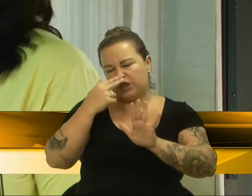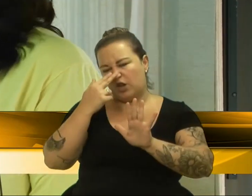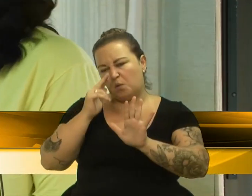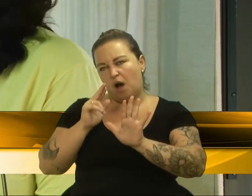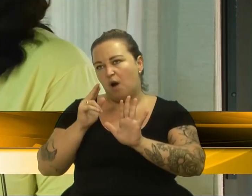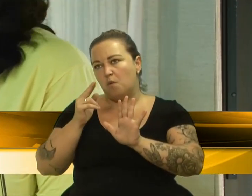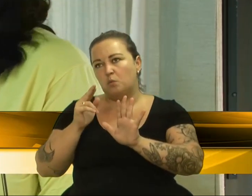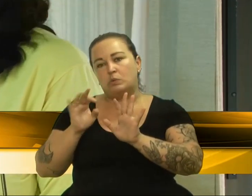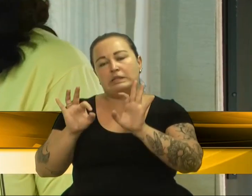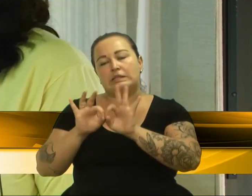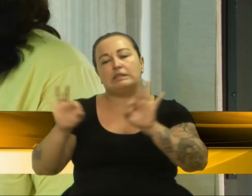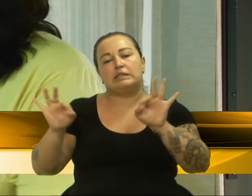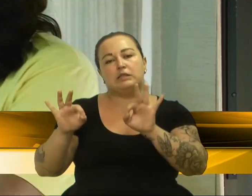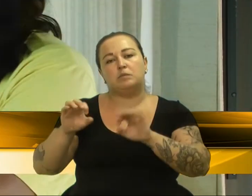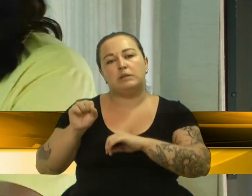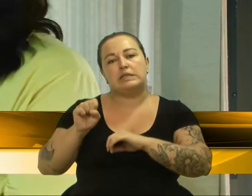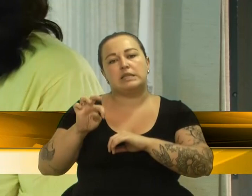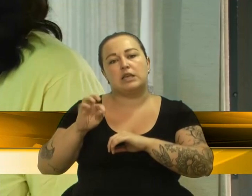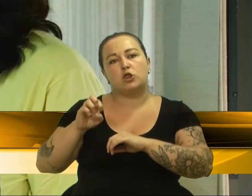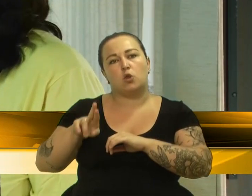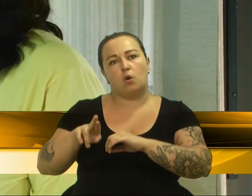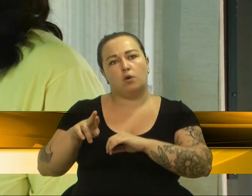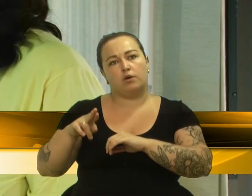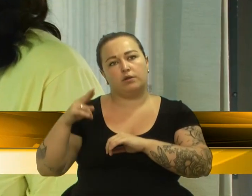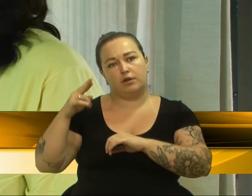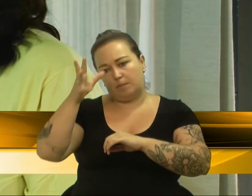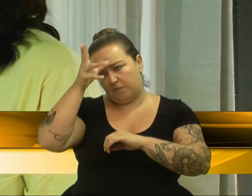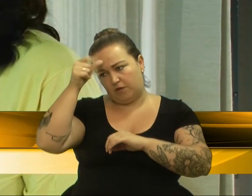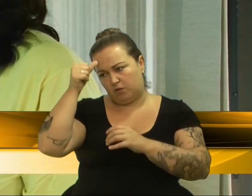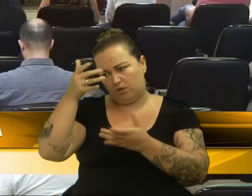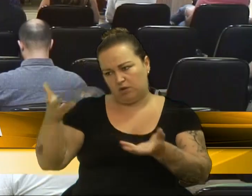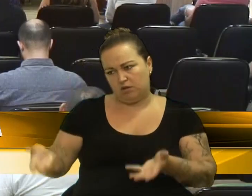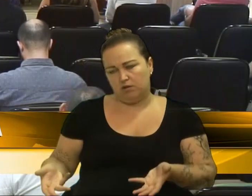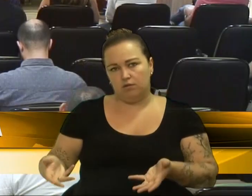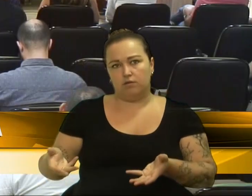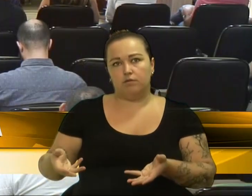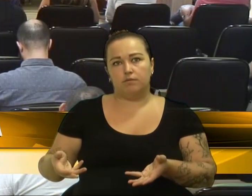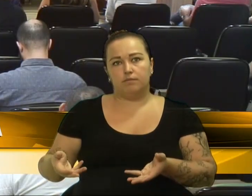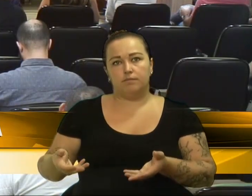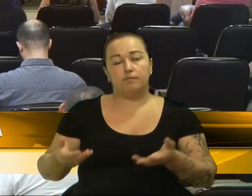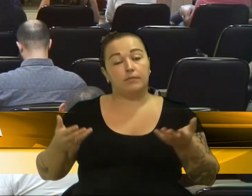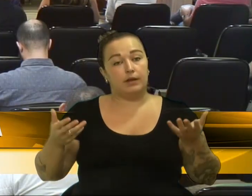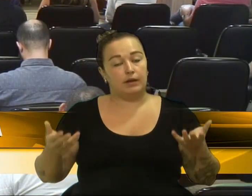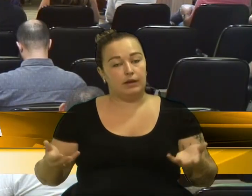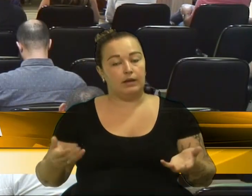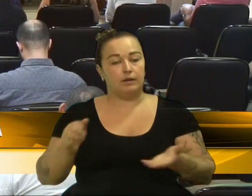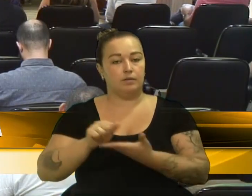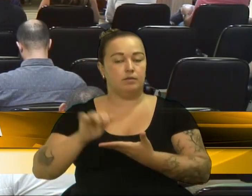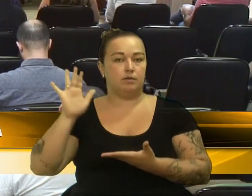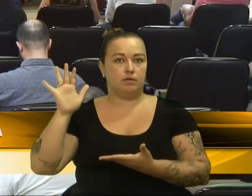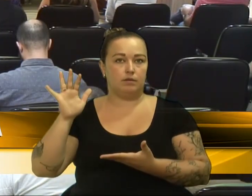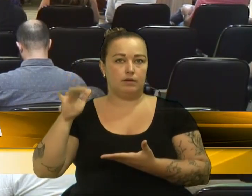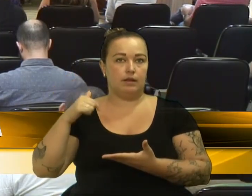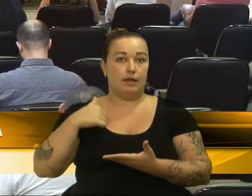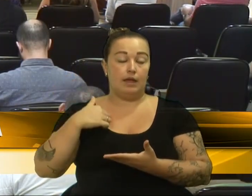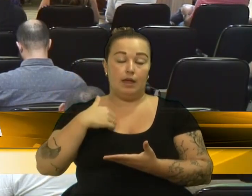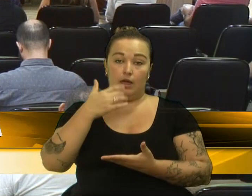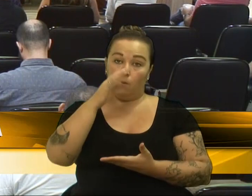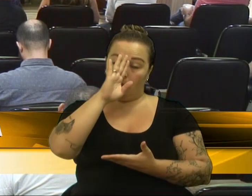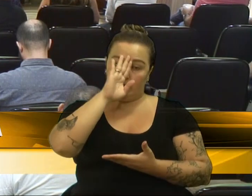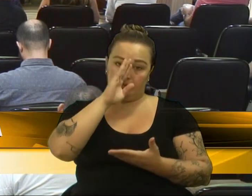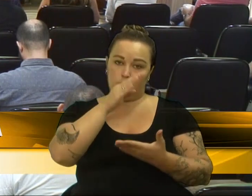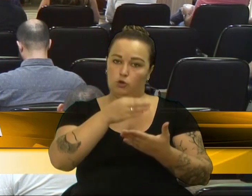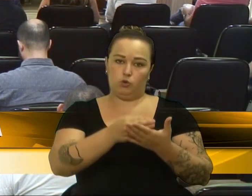prefeitura. Não dá, né, vereador? Tem sua parte. Eu acho que não sei se eu não me expressei direito aí, né?